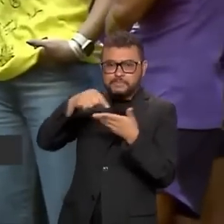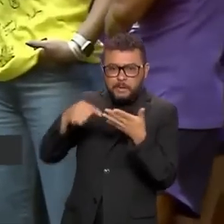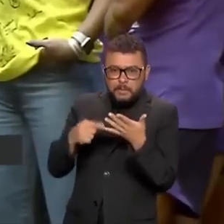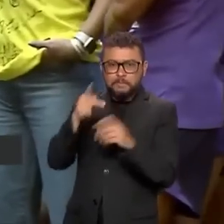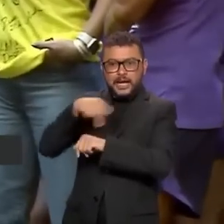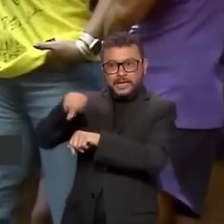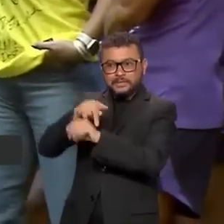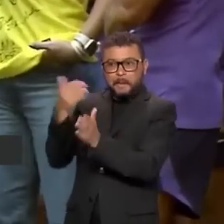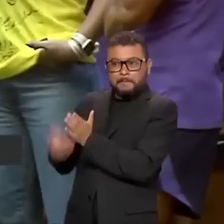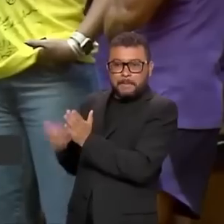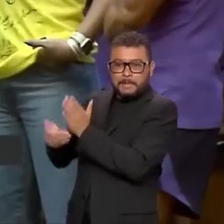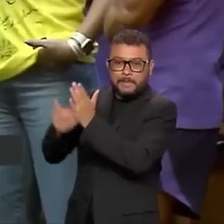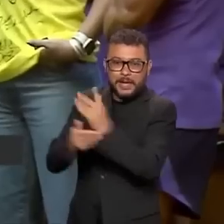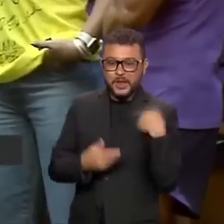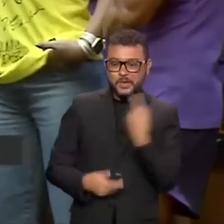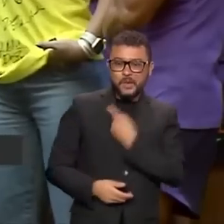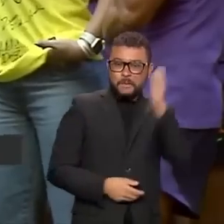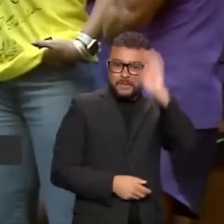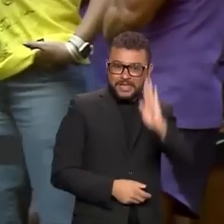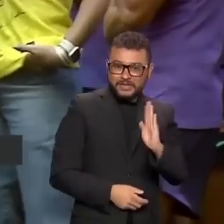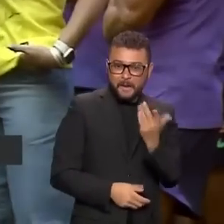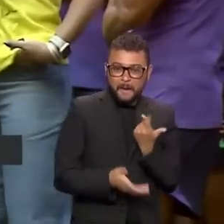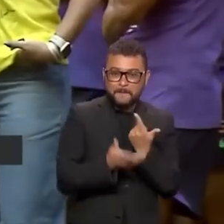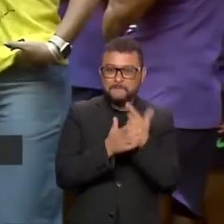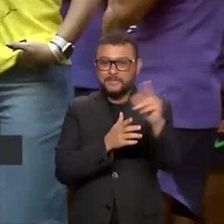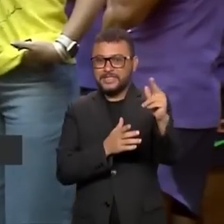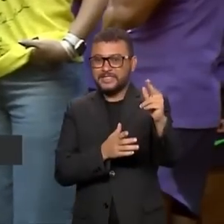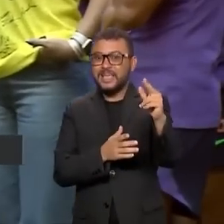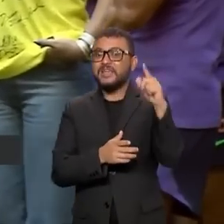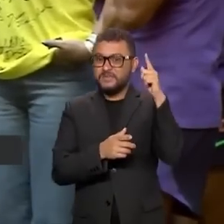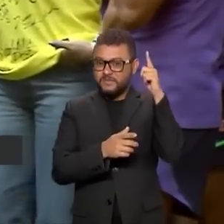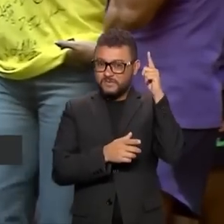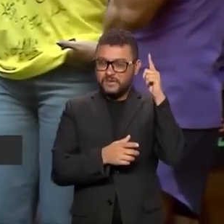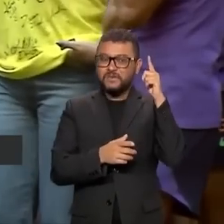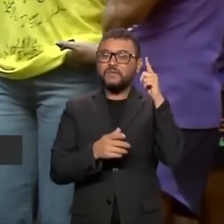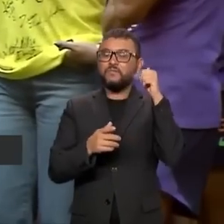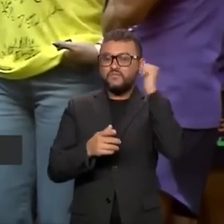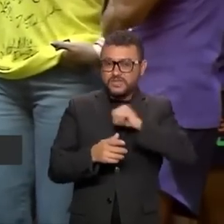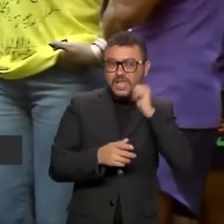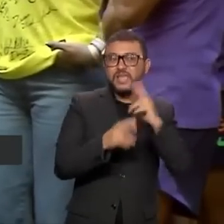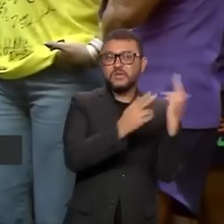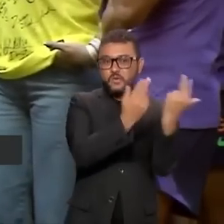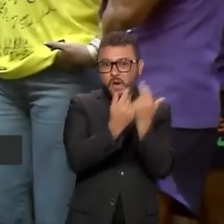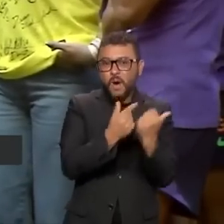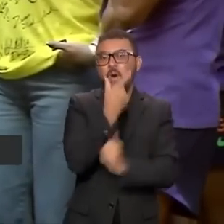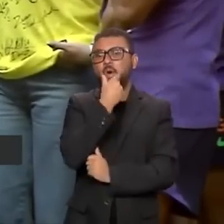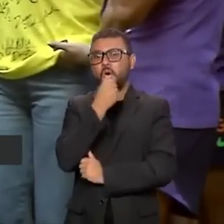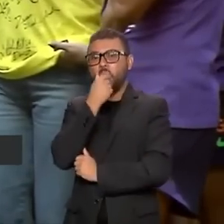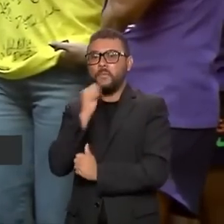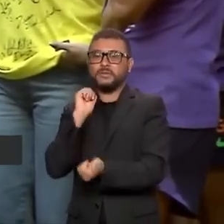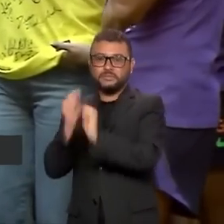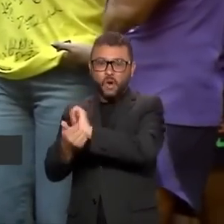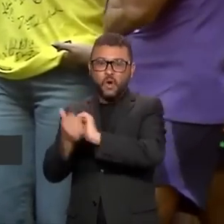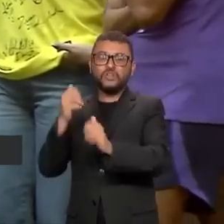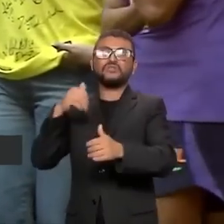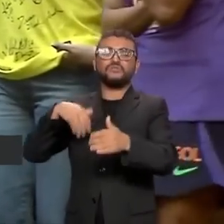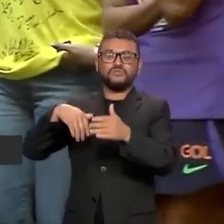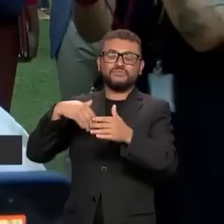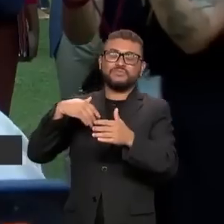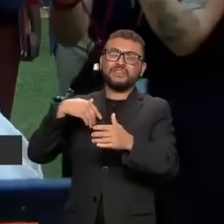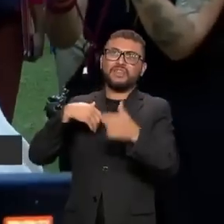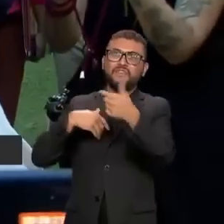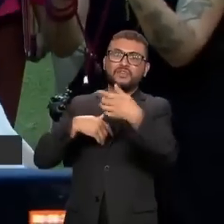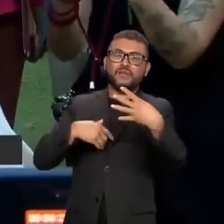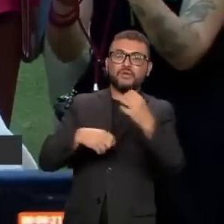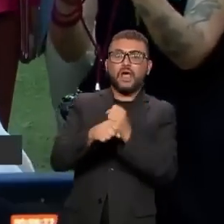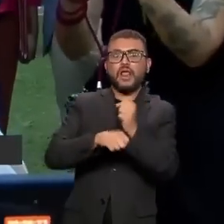repetir no futebol feminino aquilo que nós já fizemos no futebol masculino, se bem que faz algum tempo que a gente não faz nada, 24 anos que a